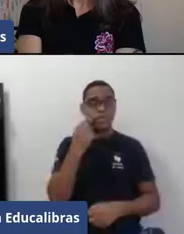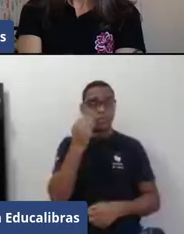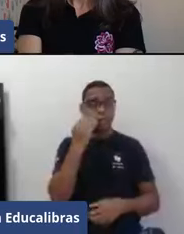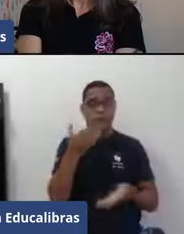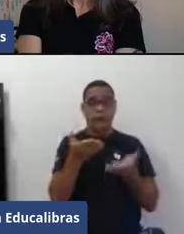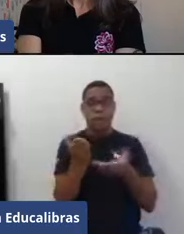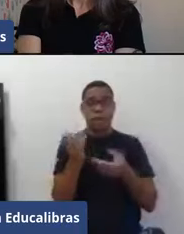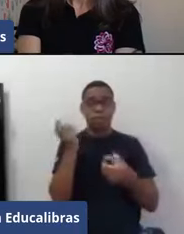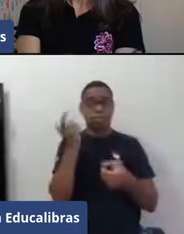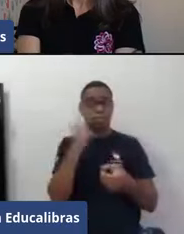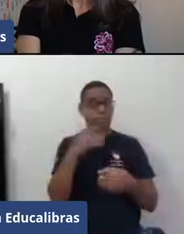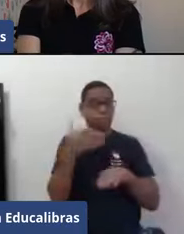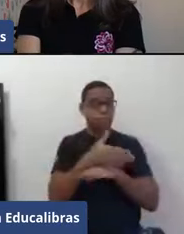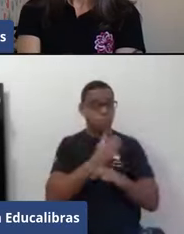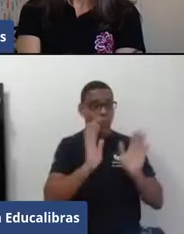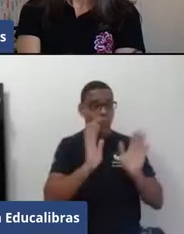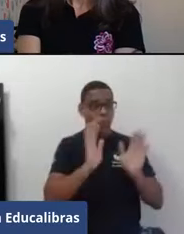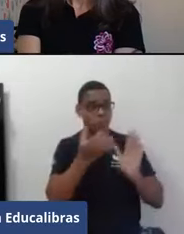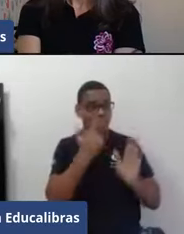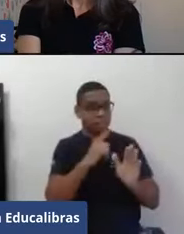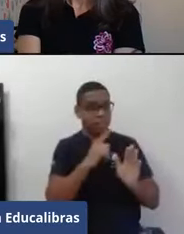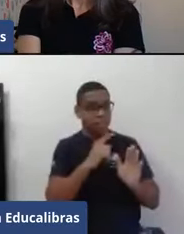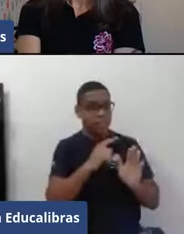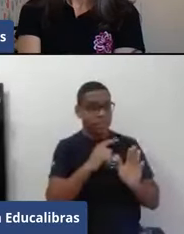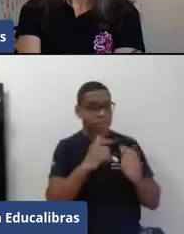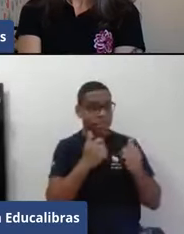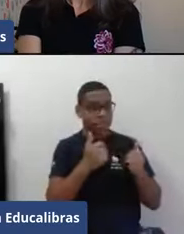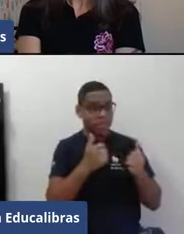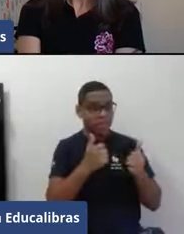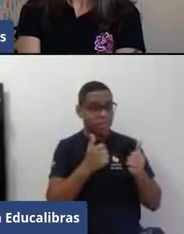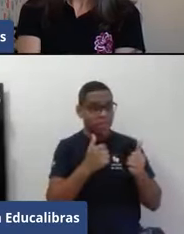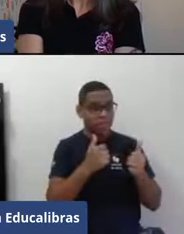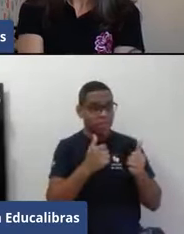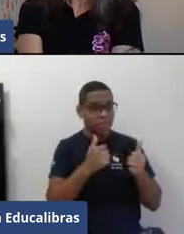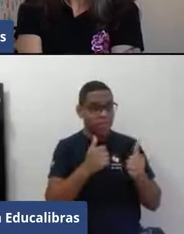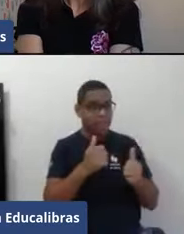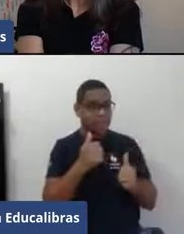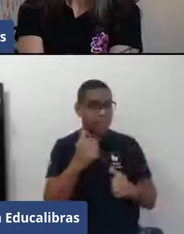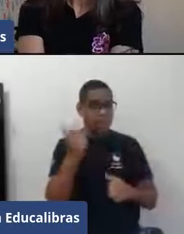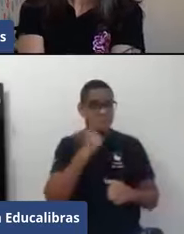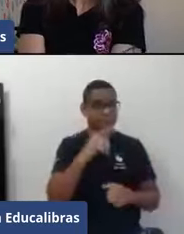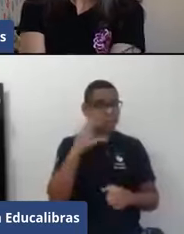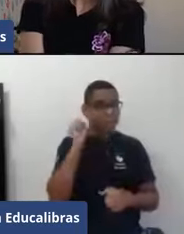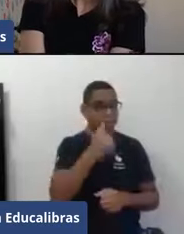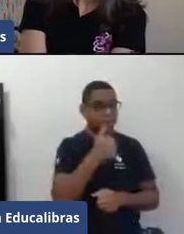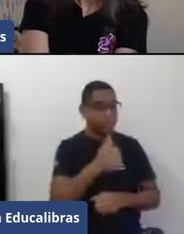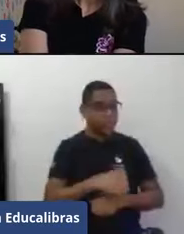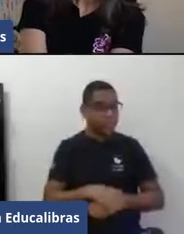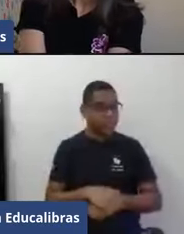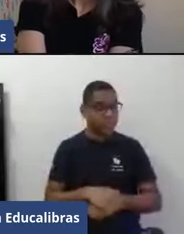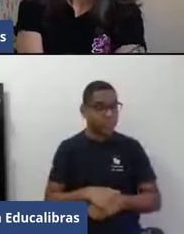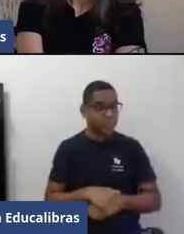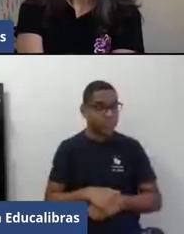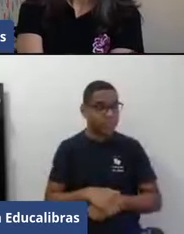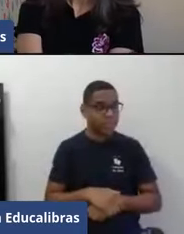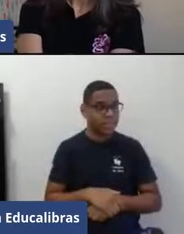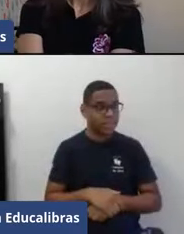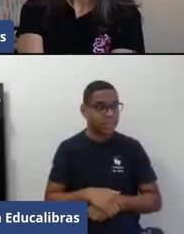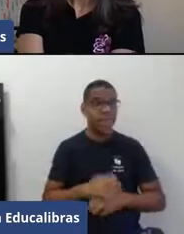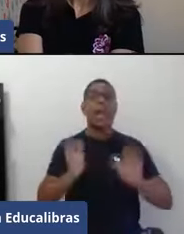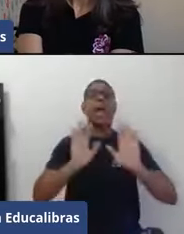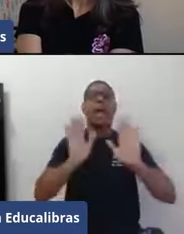Jassonita entrou. Oi, Jassonita. Oi, estão me ouvindo? Agora sim. Tudo